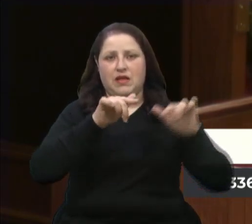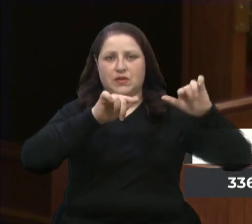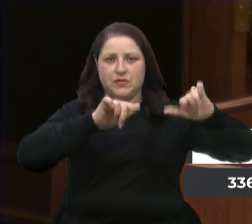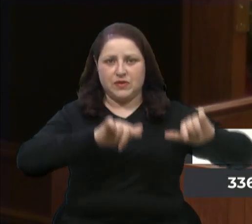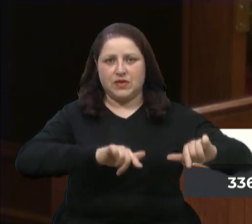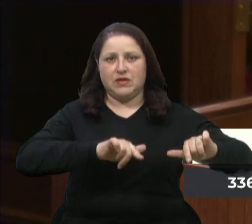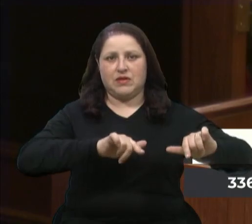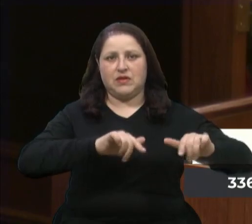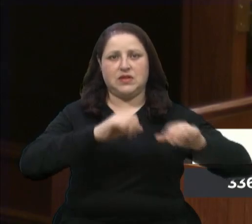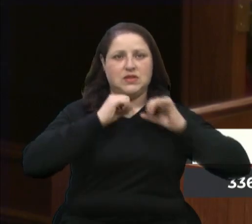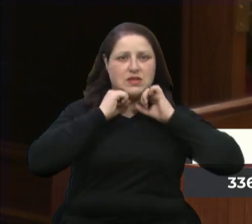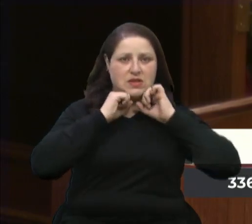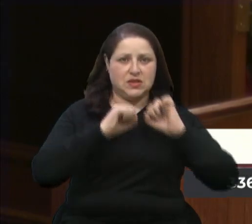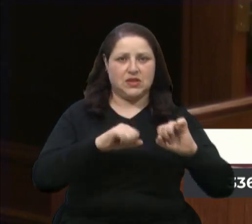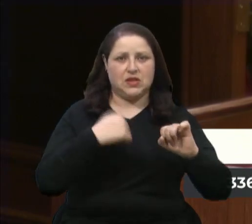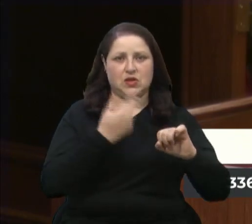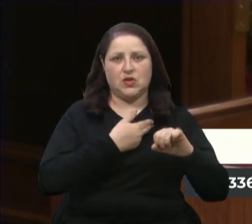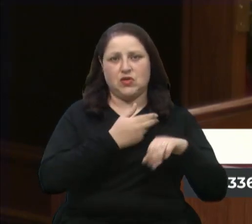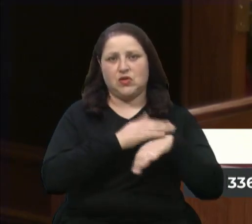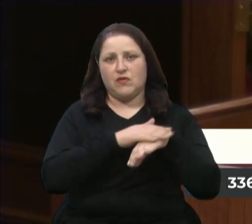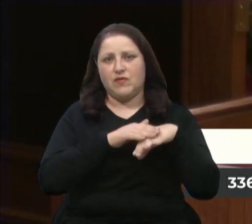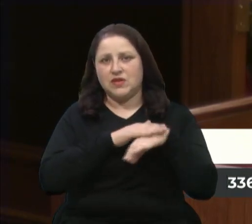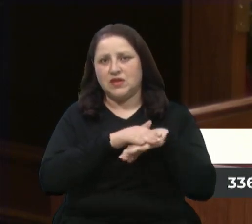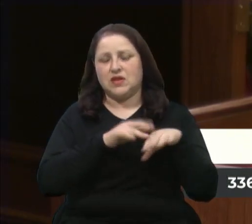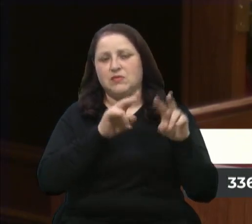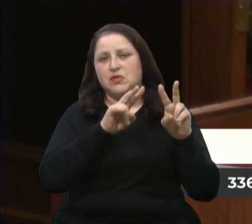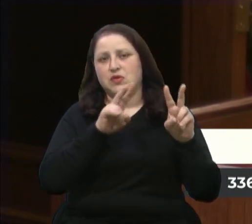na secretaria para nós conversar sobre